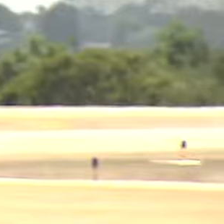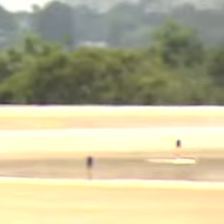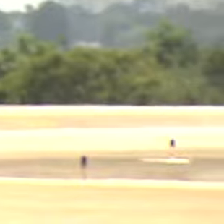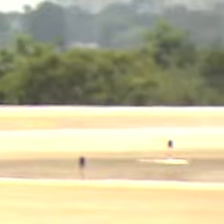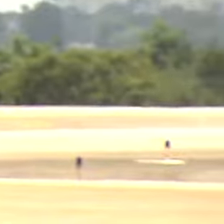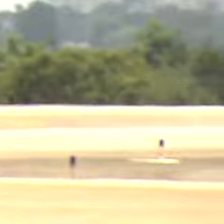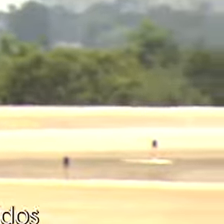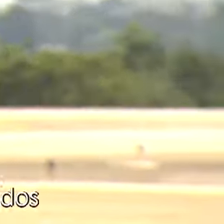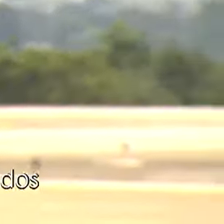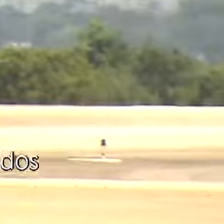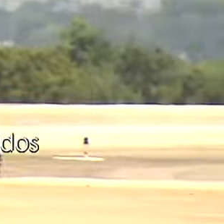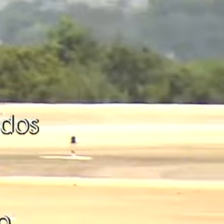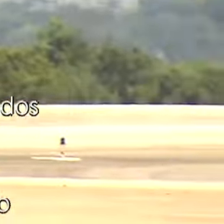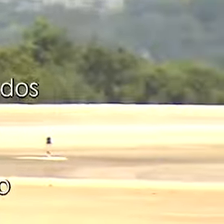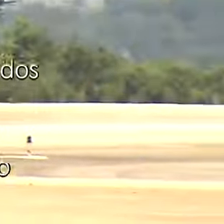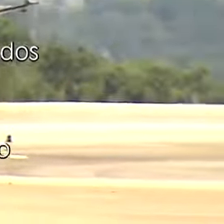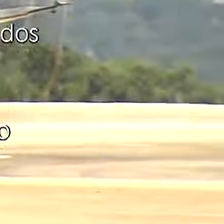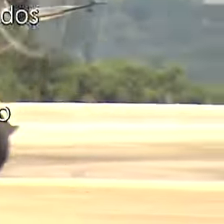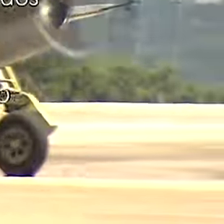C